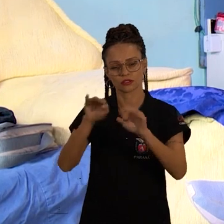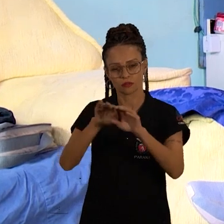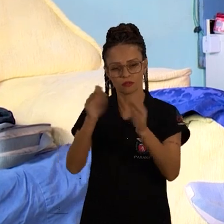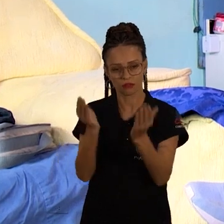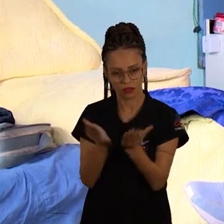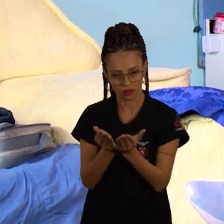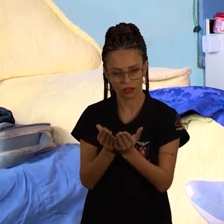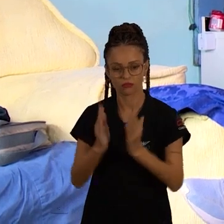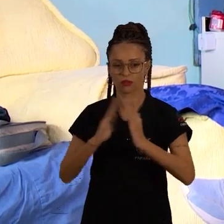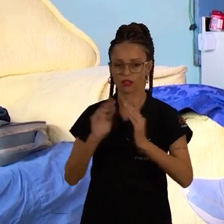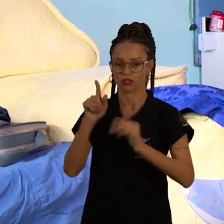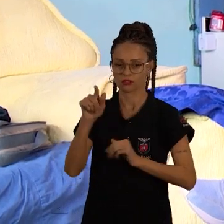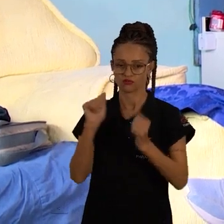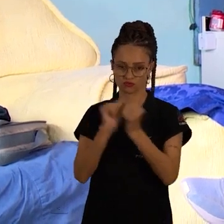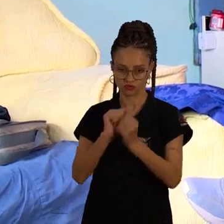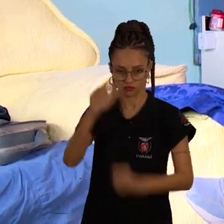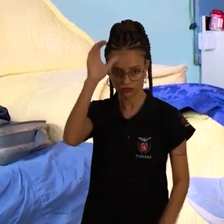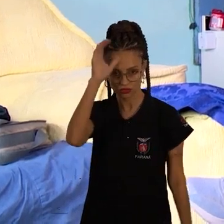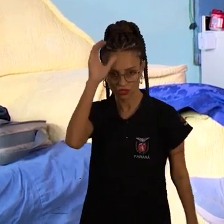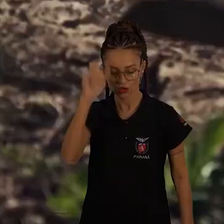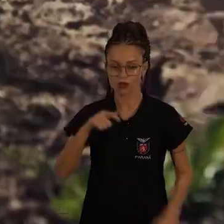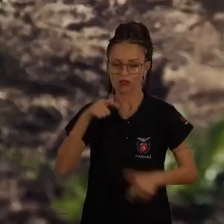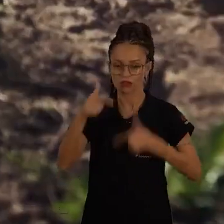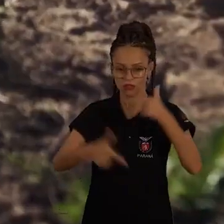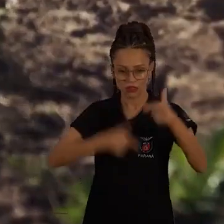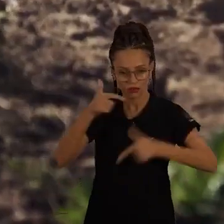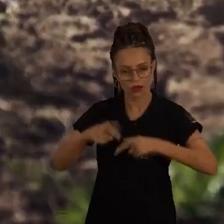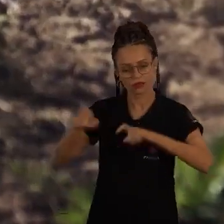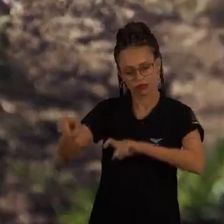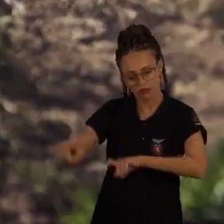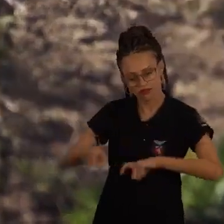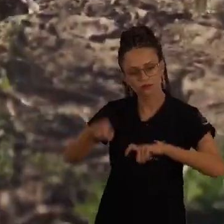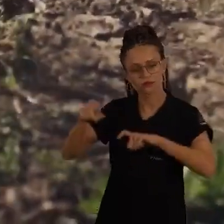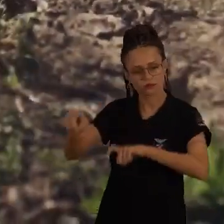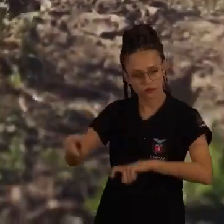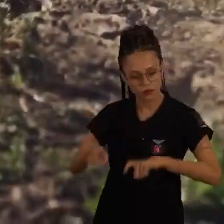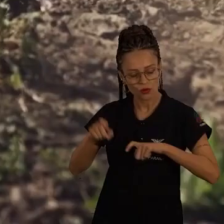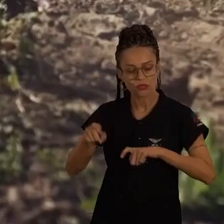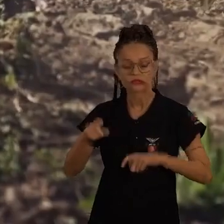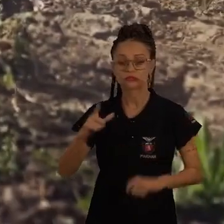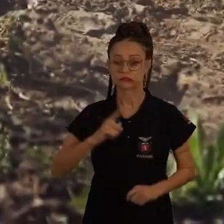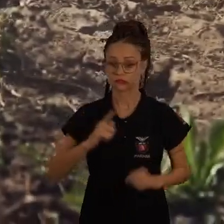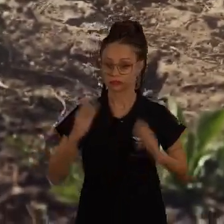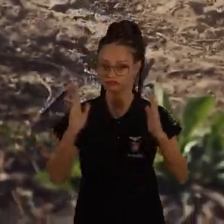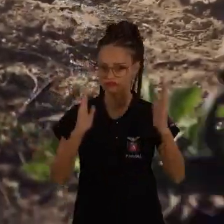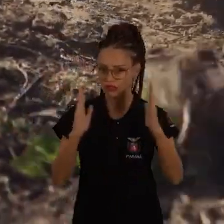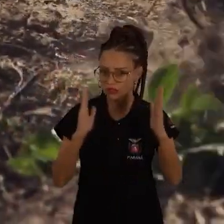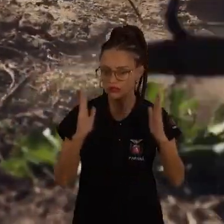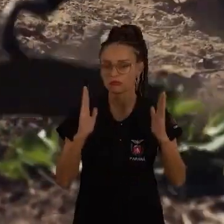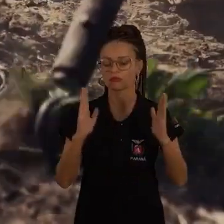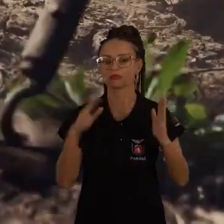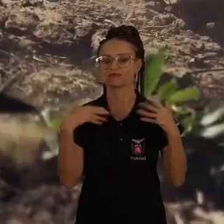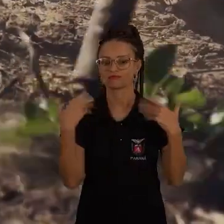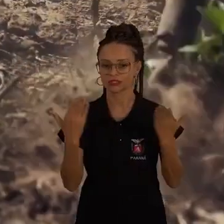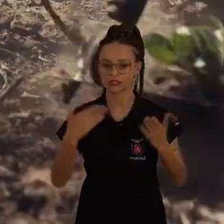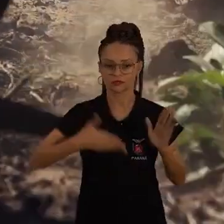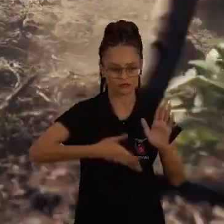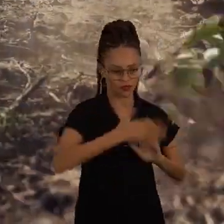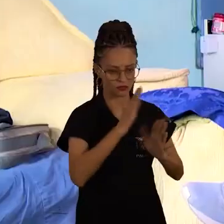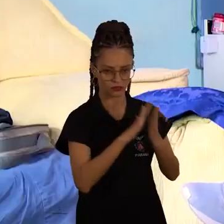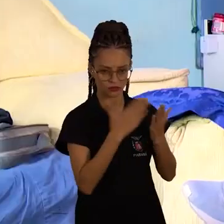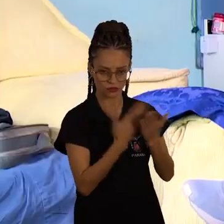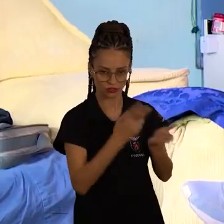Fui morar lá com meu tio. A gente trabalhava na lavoura, de boia fria. Teve um tempo que a gente ia pro colégio de